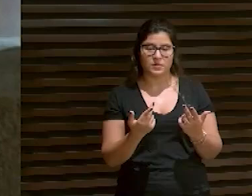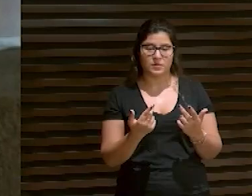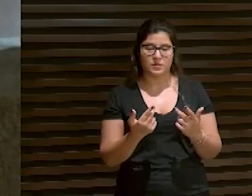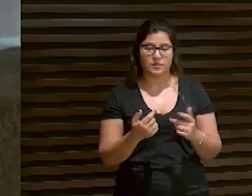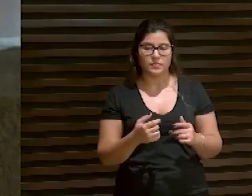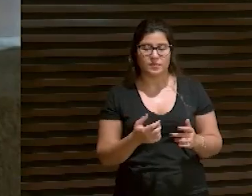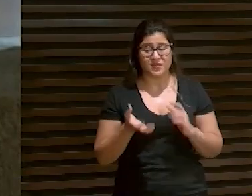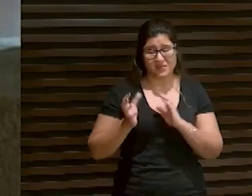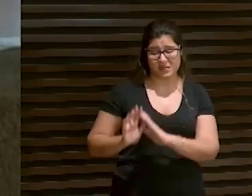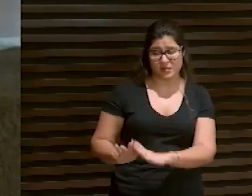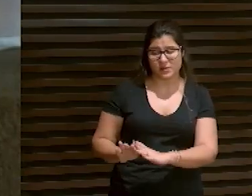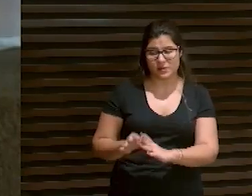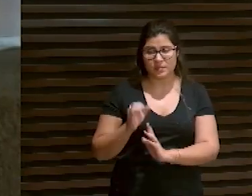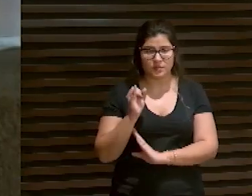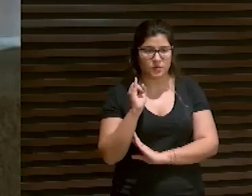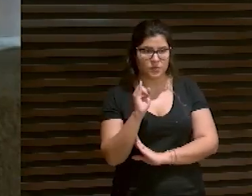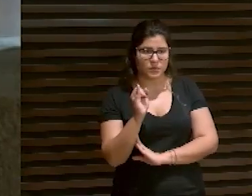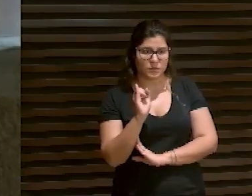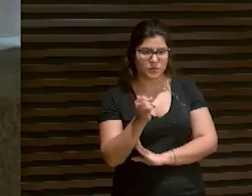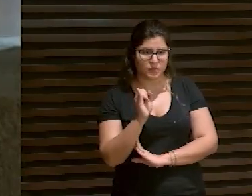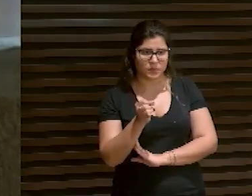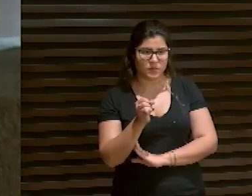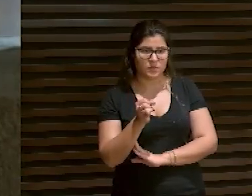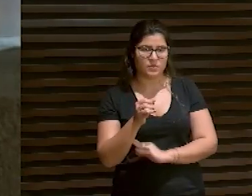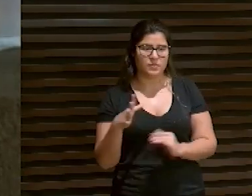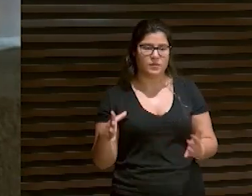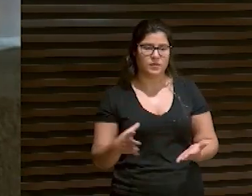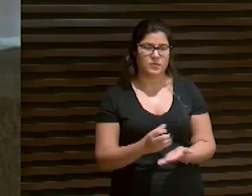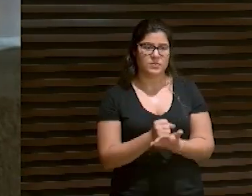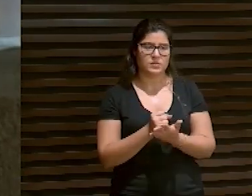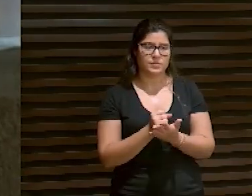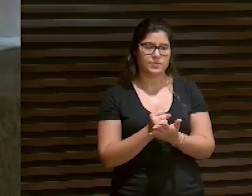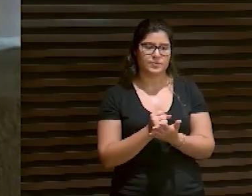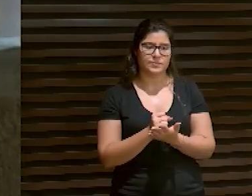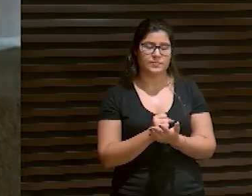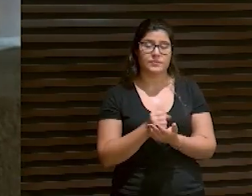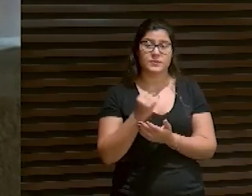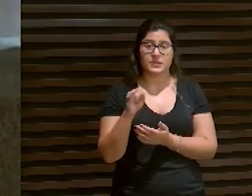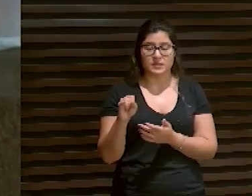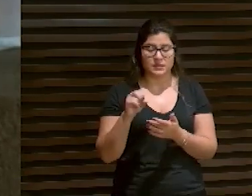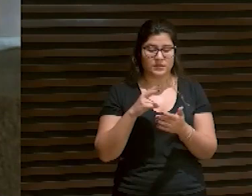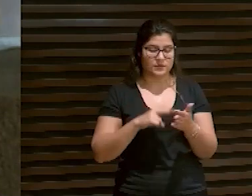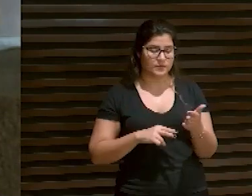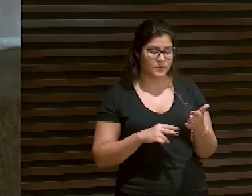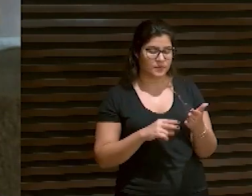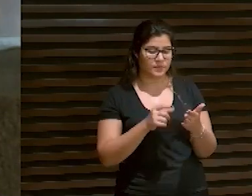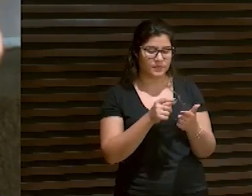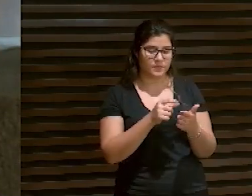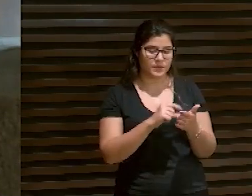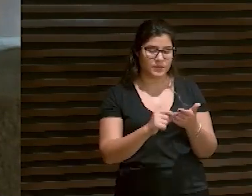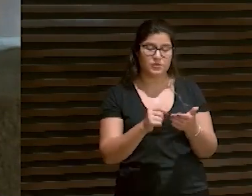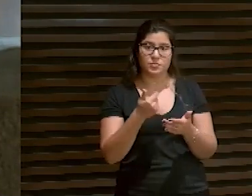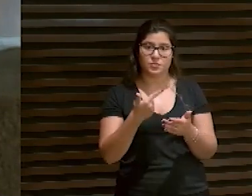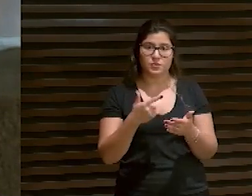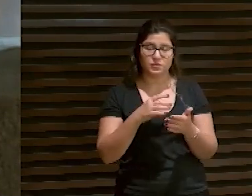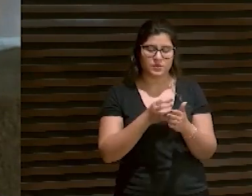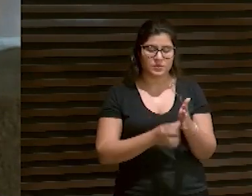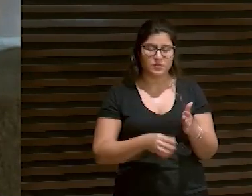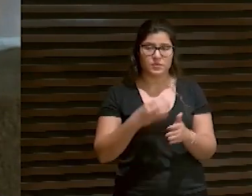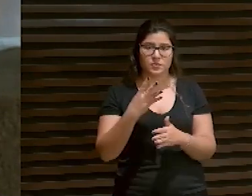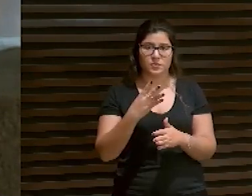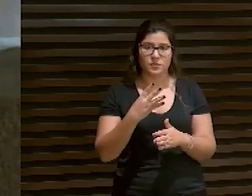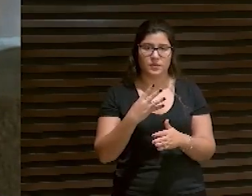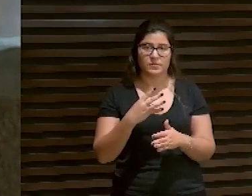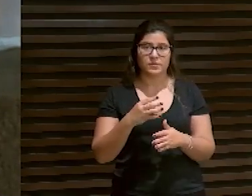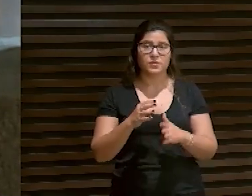agora a questionar a bondade de Deus. Se voltarmos para o versículo 2 do capítulo 4, Jonas diz assim: e orou